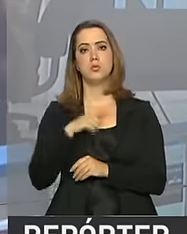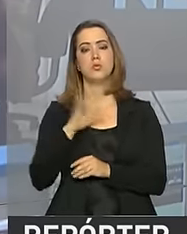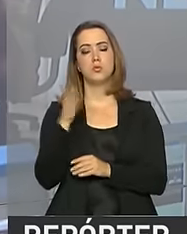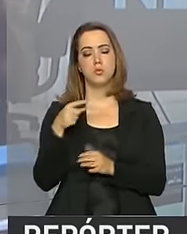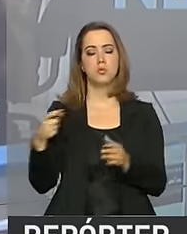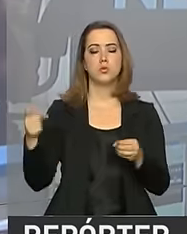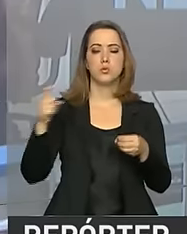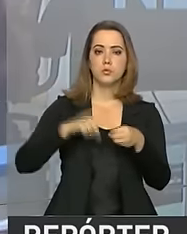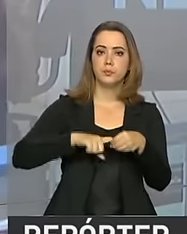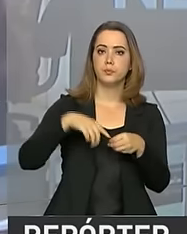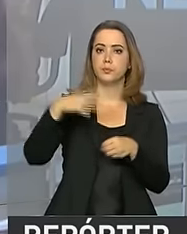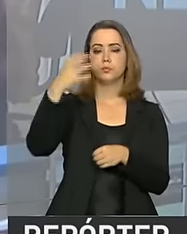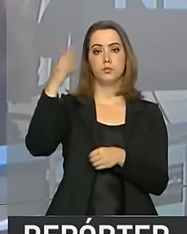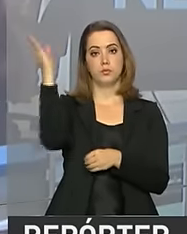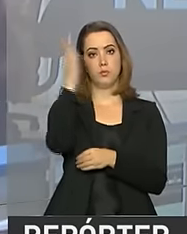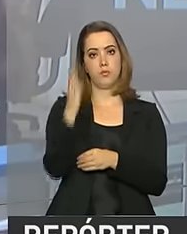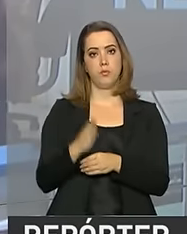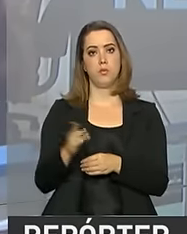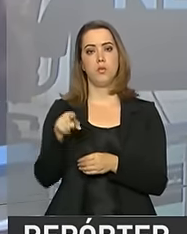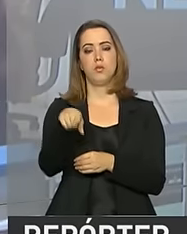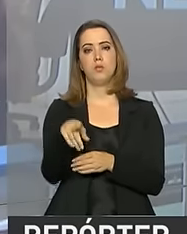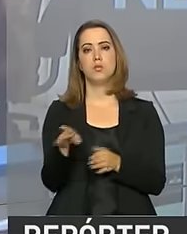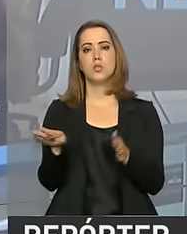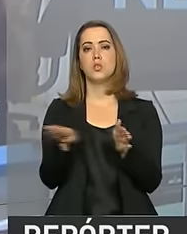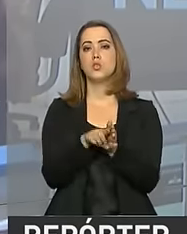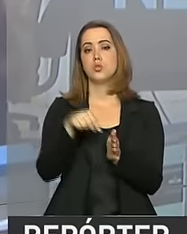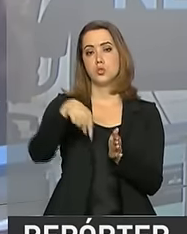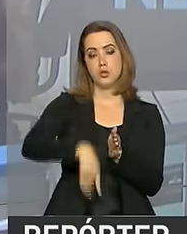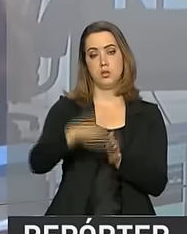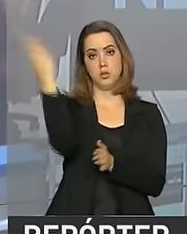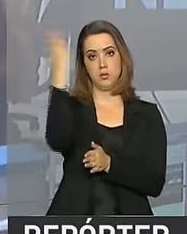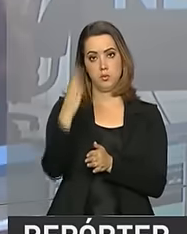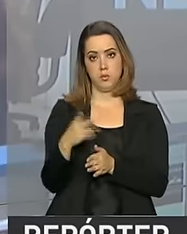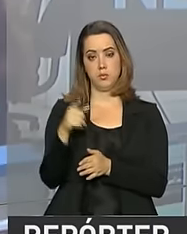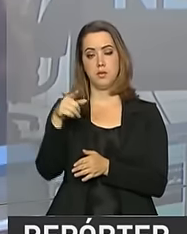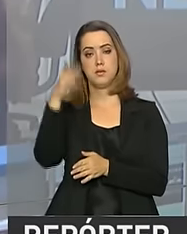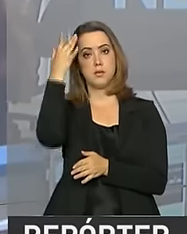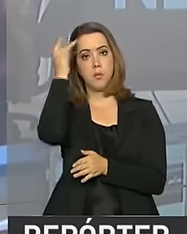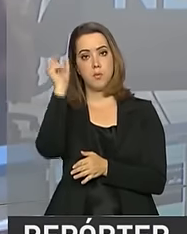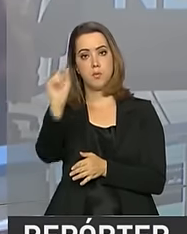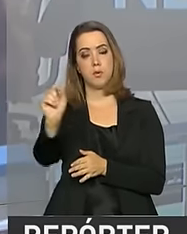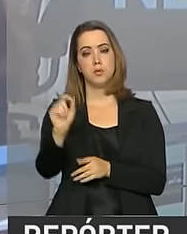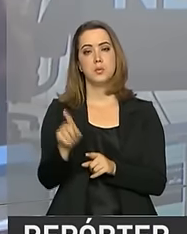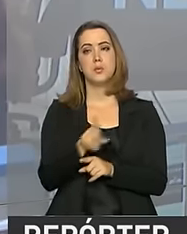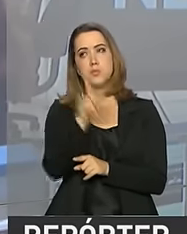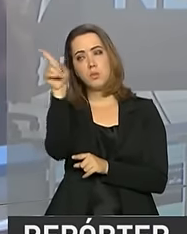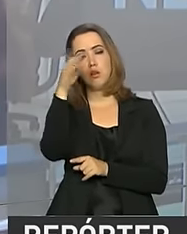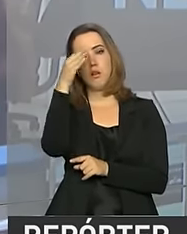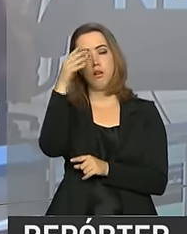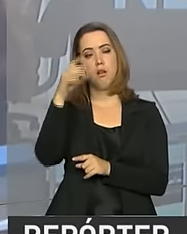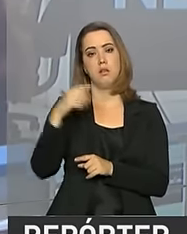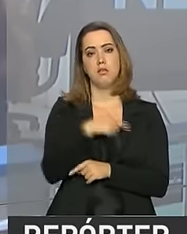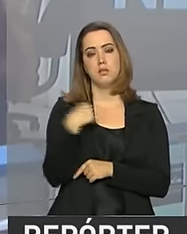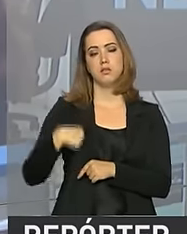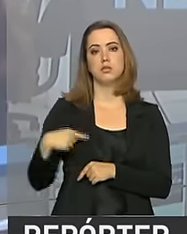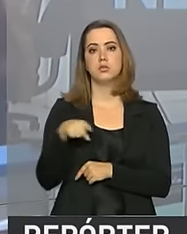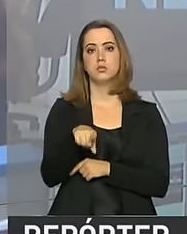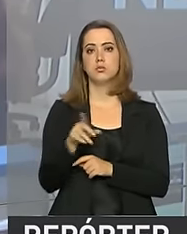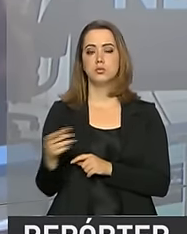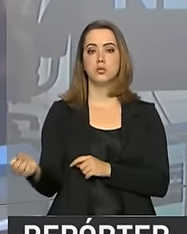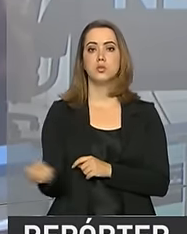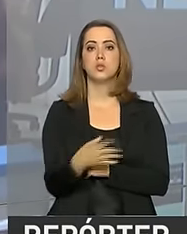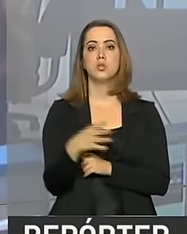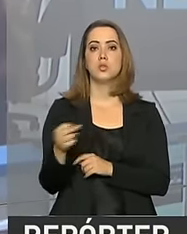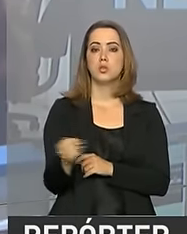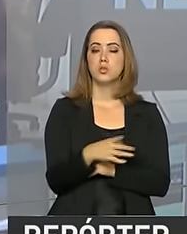de volta ao Brasil. A chegada está prevista para amanhã. Na reunião do G20, o presidente defendeu a inovação como forma de